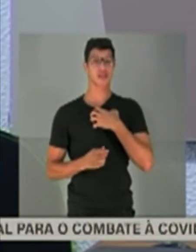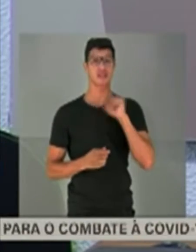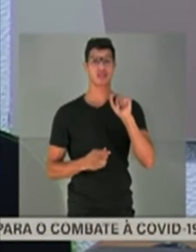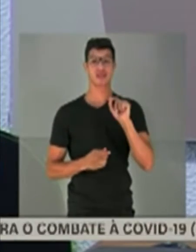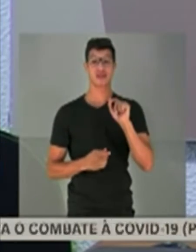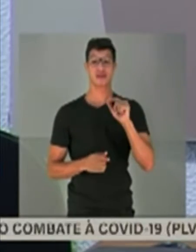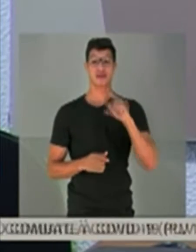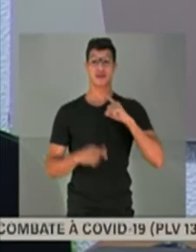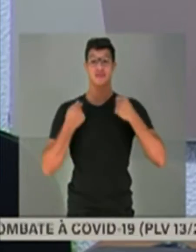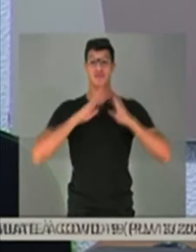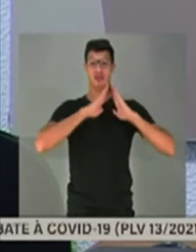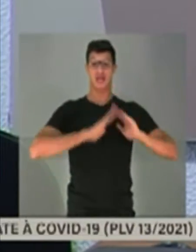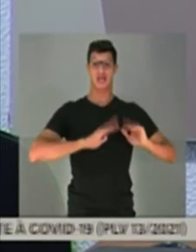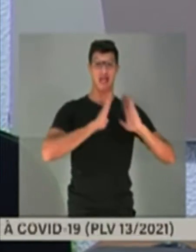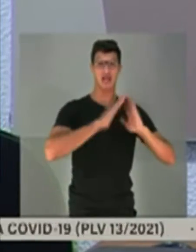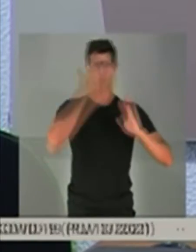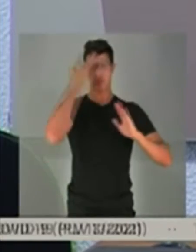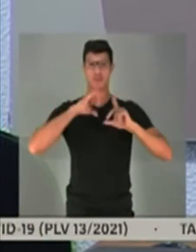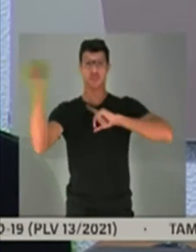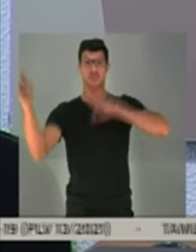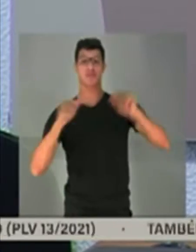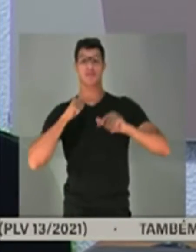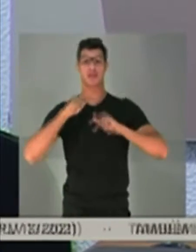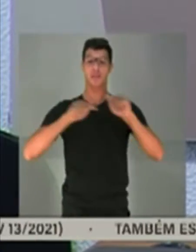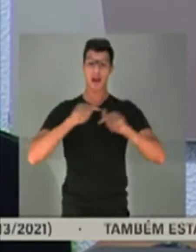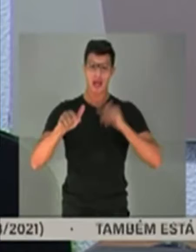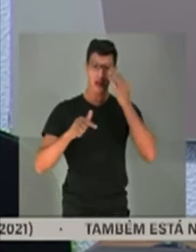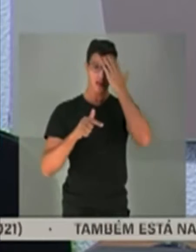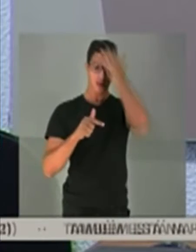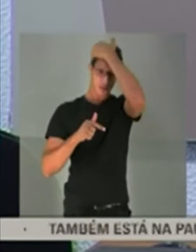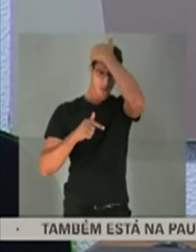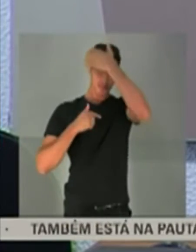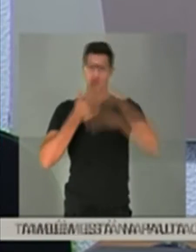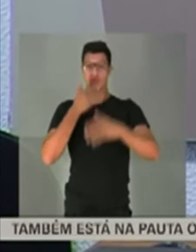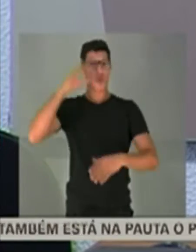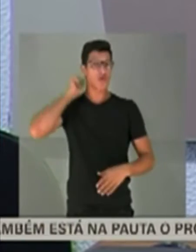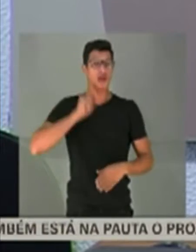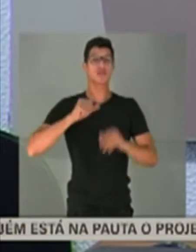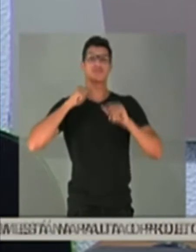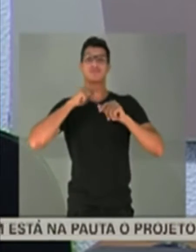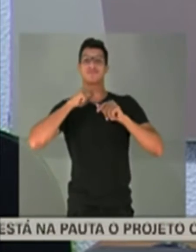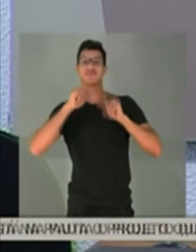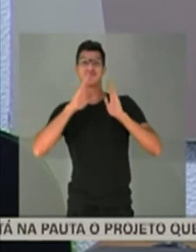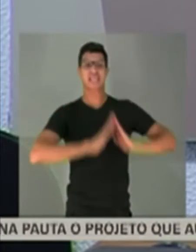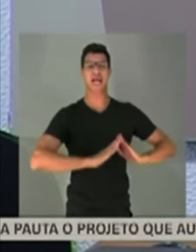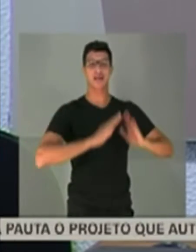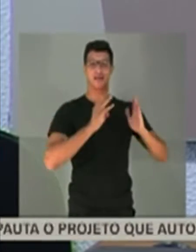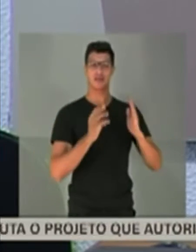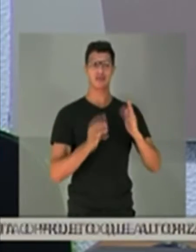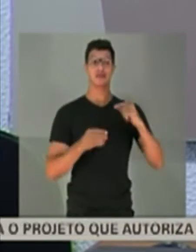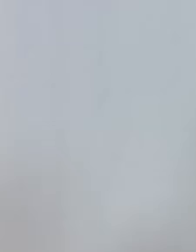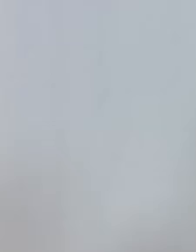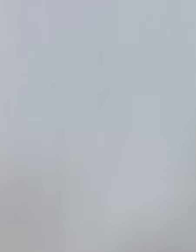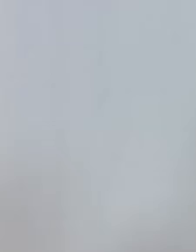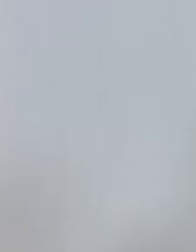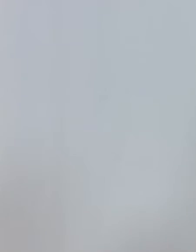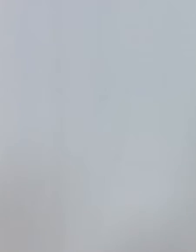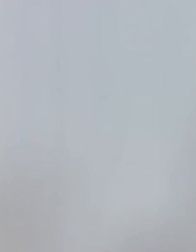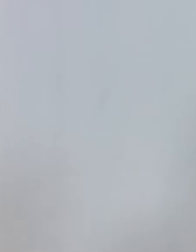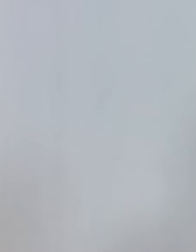que ficar em casa, as pessoas têm que sair para trabalhar e ouvindo que tem que ficar em casa. Quer dizer, não tem que ter uma